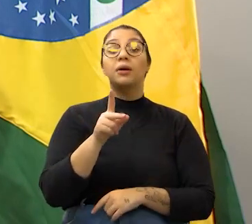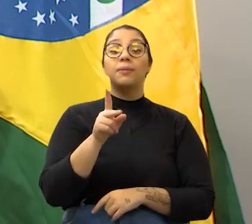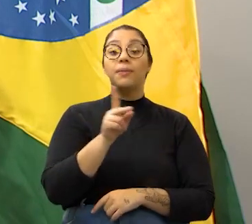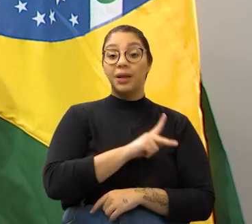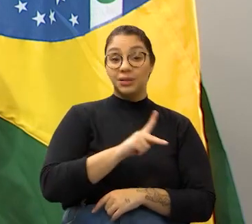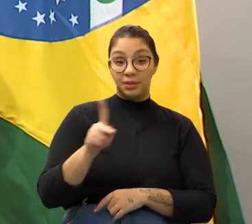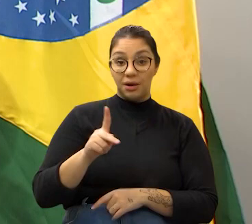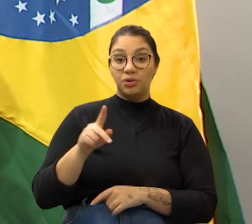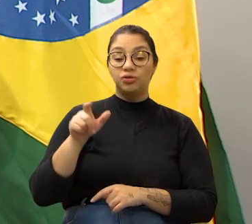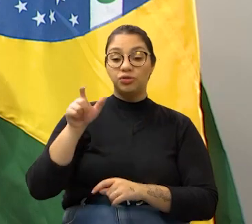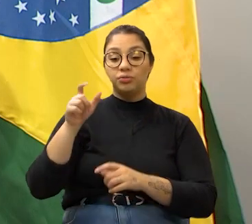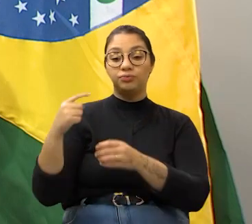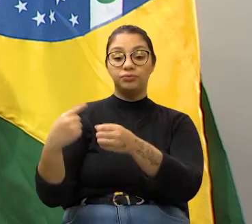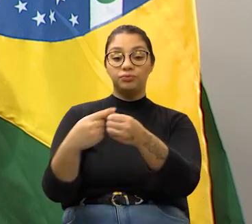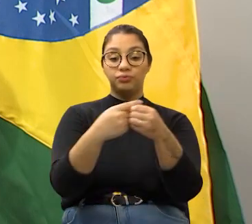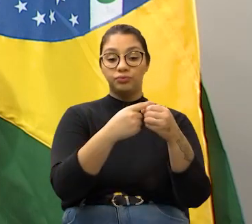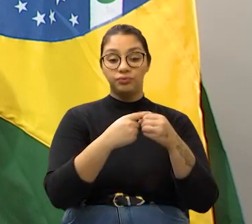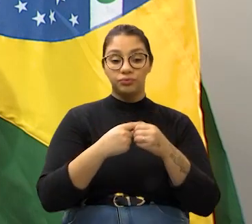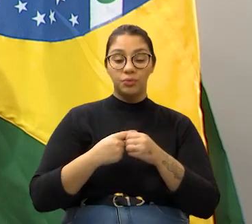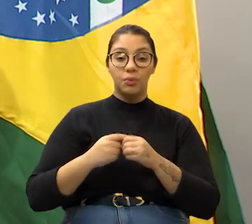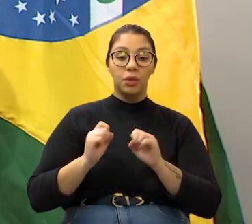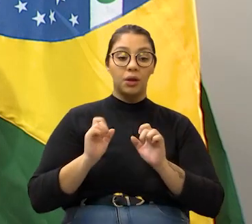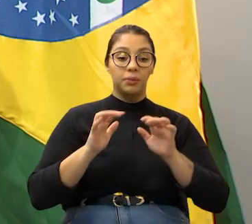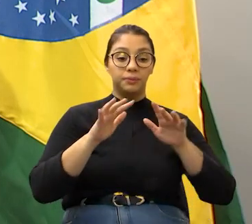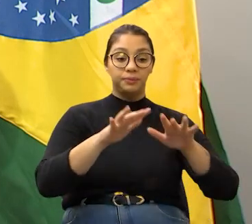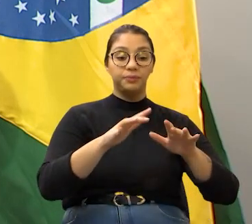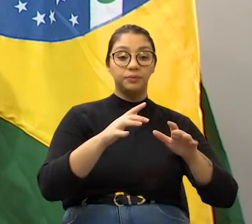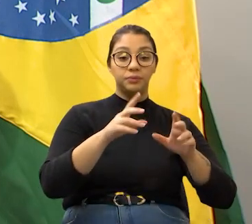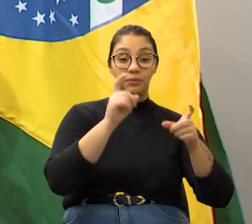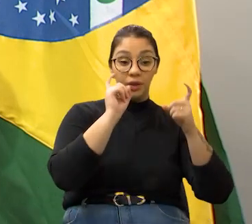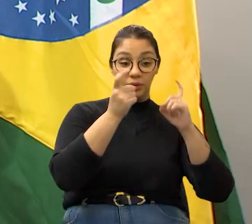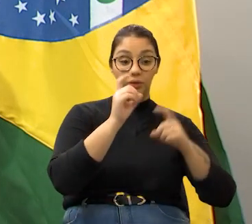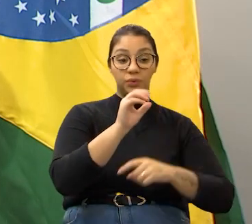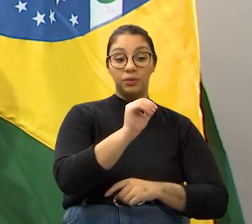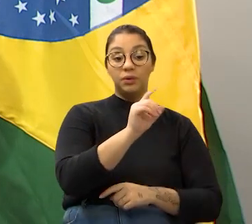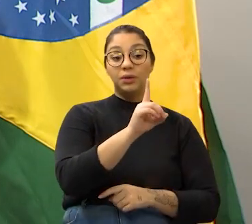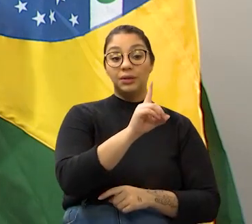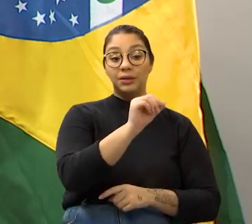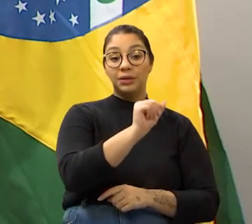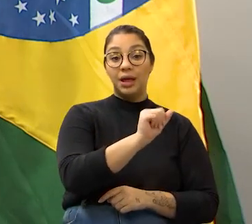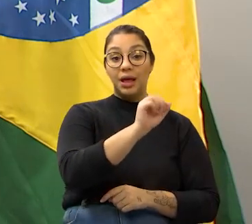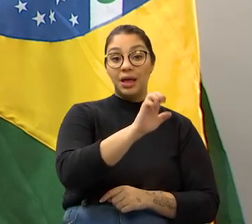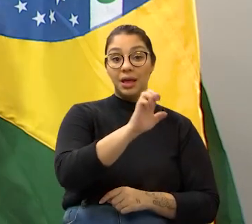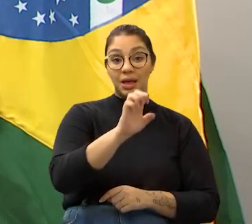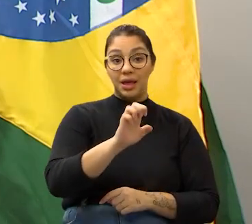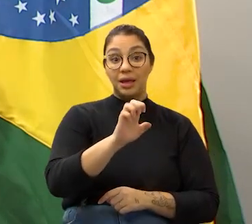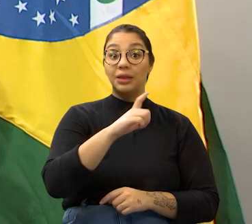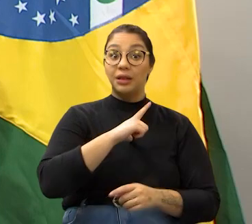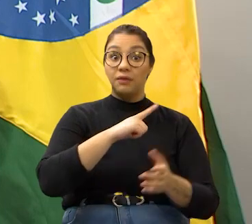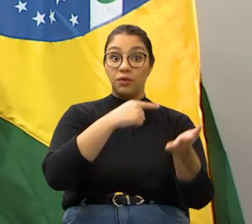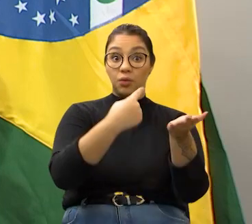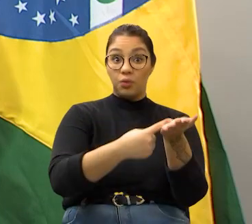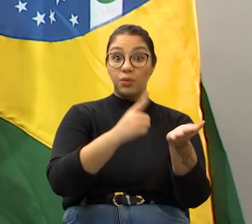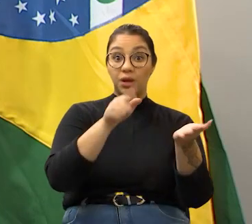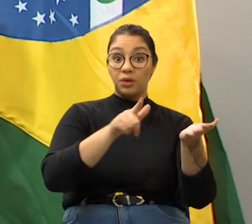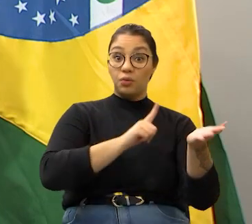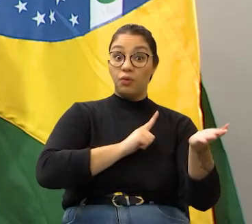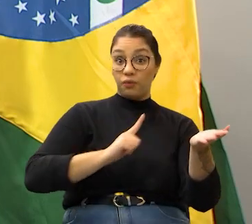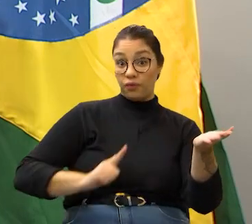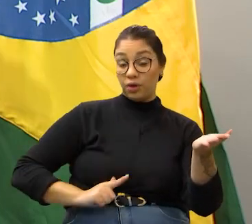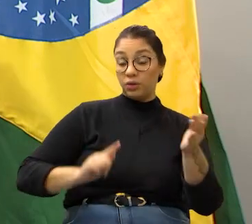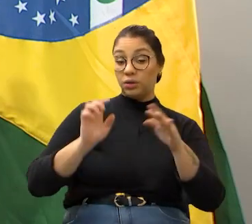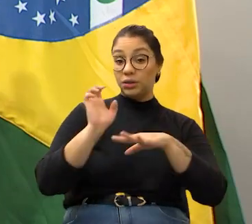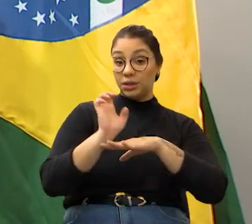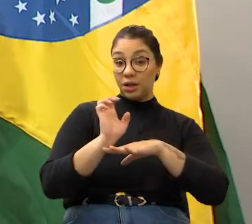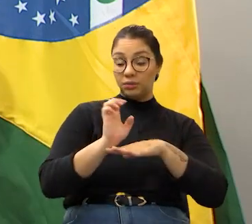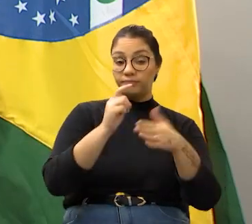dessas cidades, né, estiveram numa reunião no DAEE, no governo do estado, e conseguiram um compromisso do DAEE, do governo do